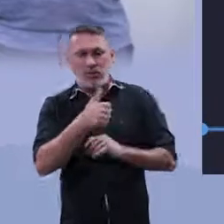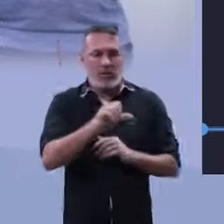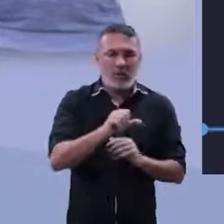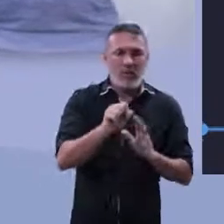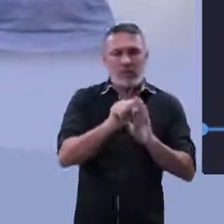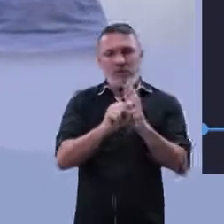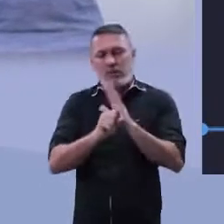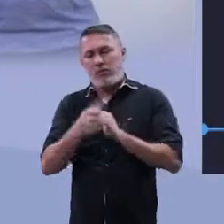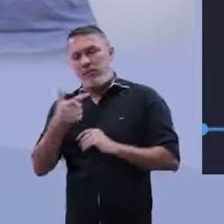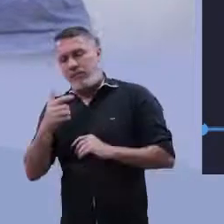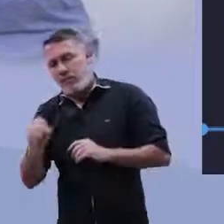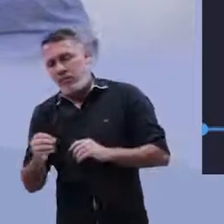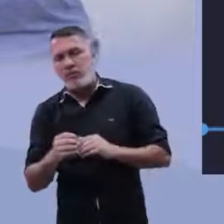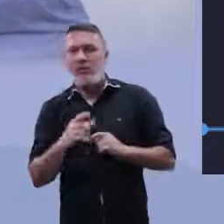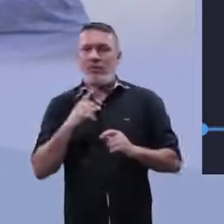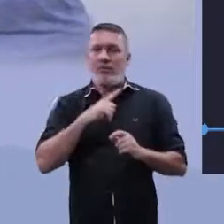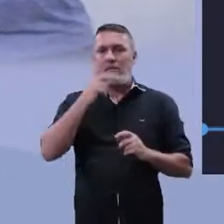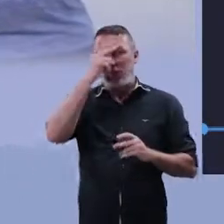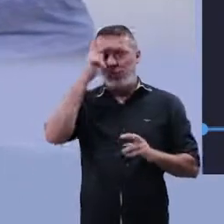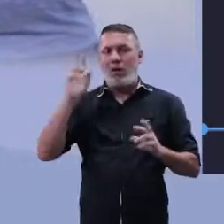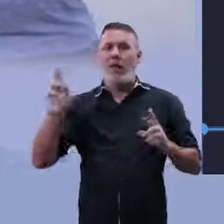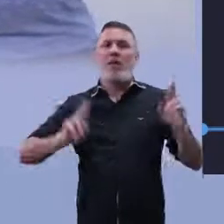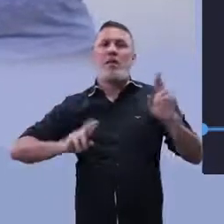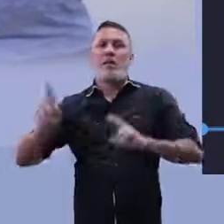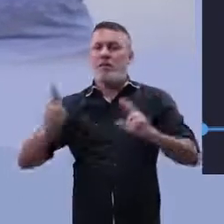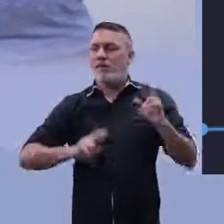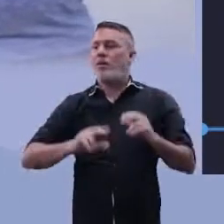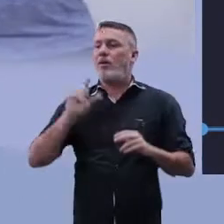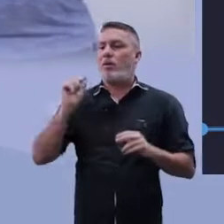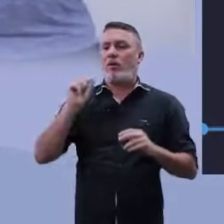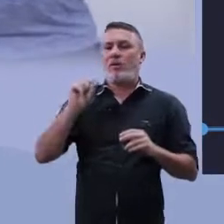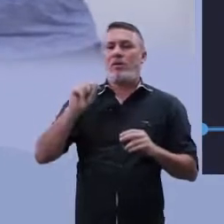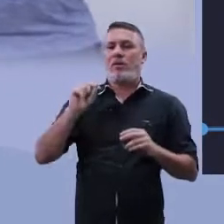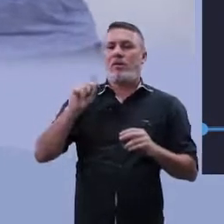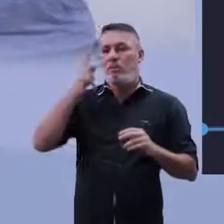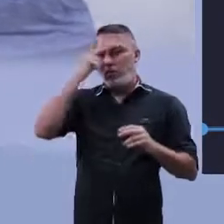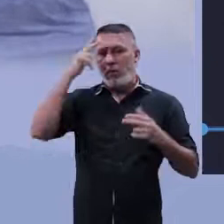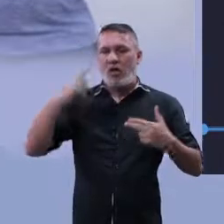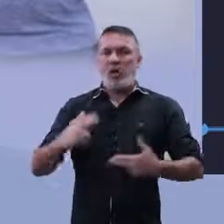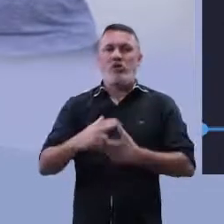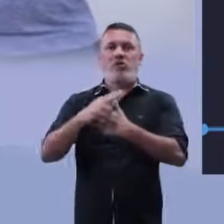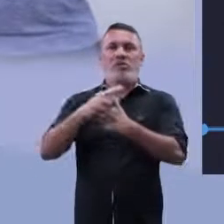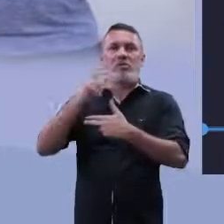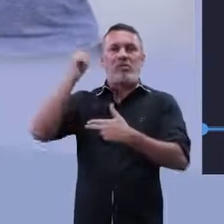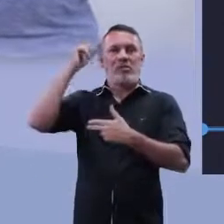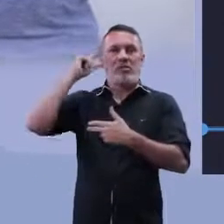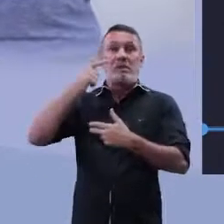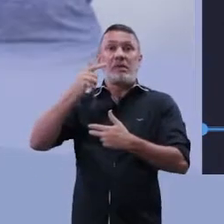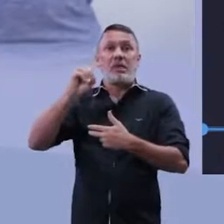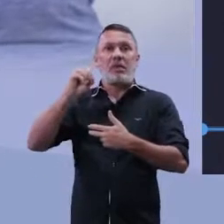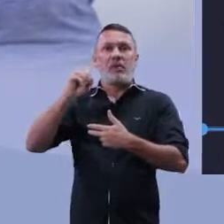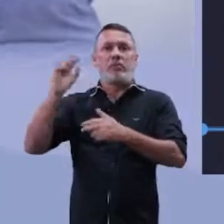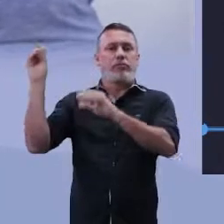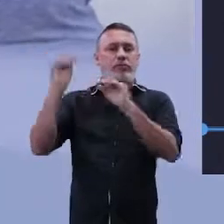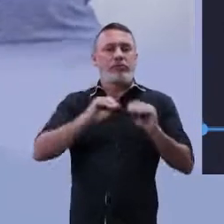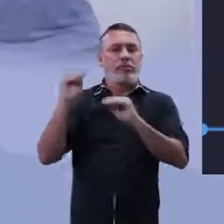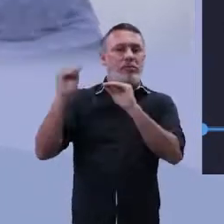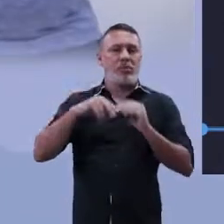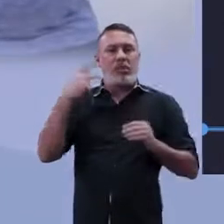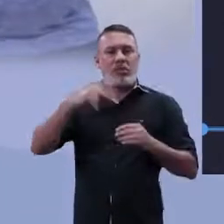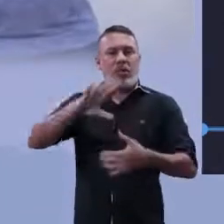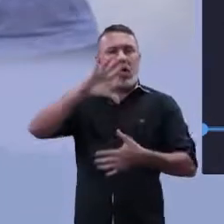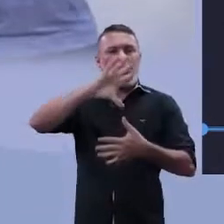XIX, século XX, né, os representantes de 70 nacionalidades e etnias chegaram com o sonho de fazer a América e acabaram